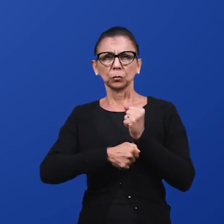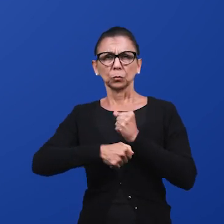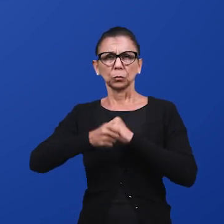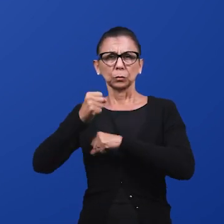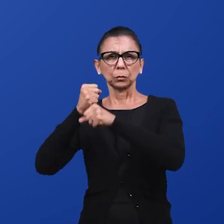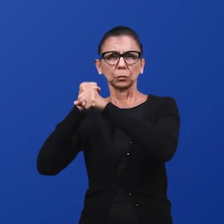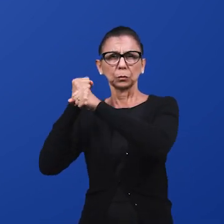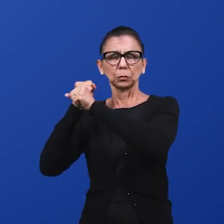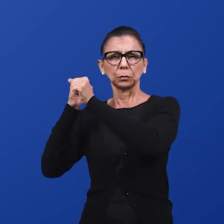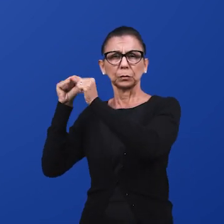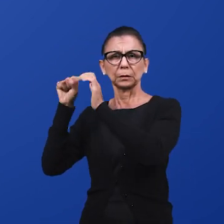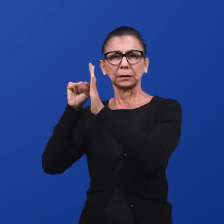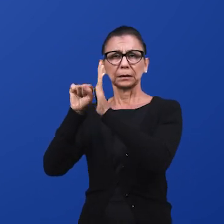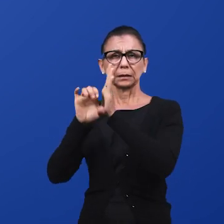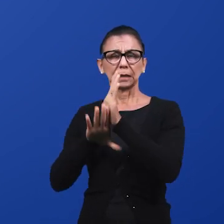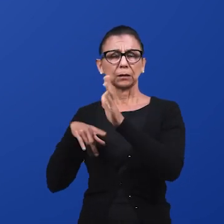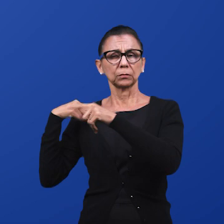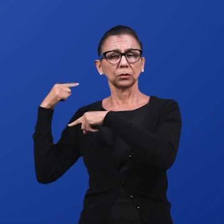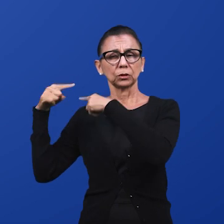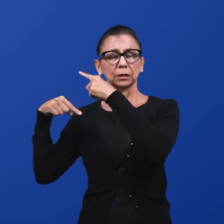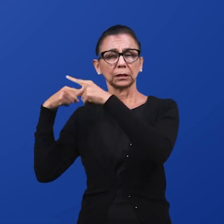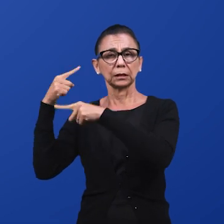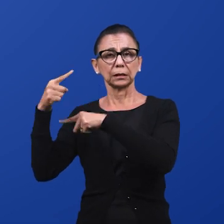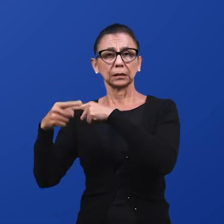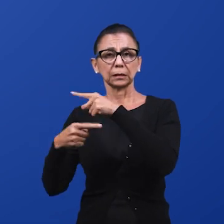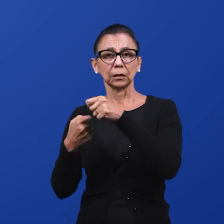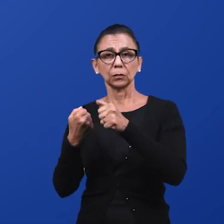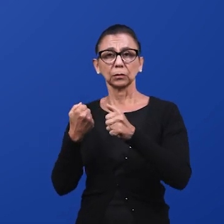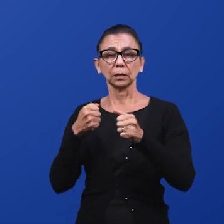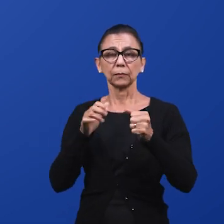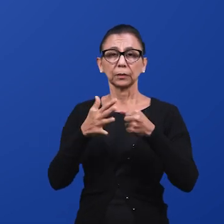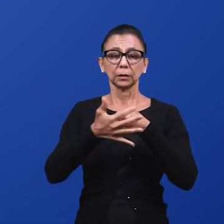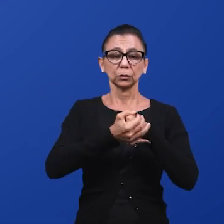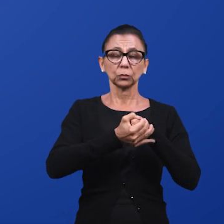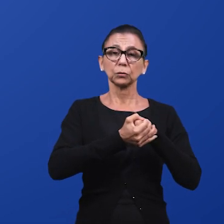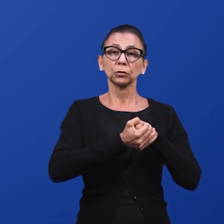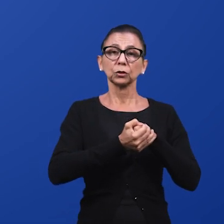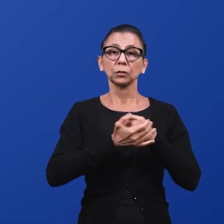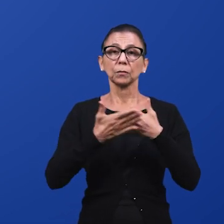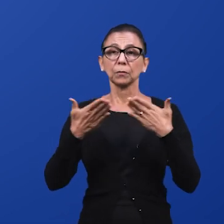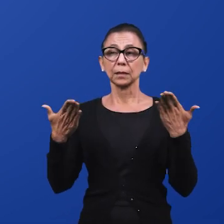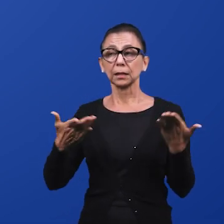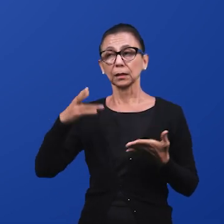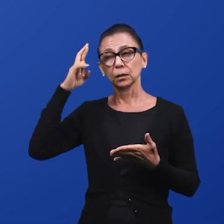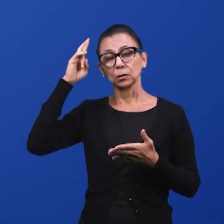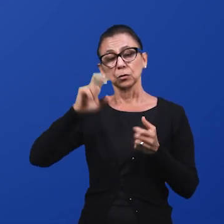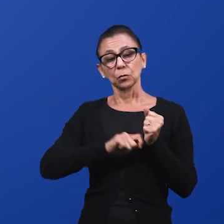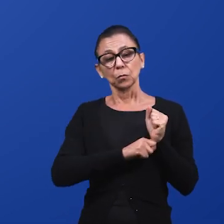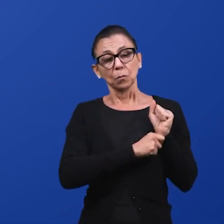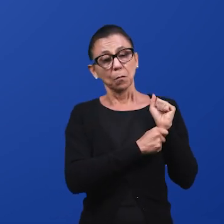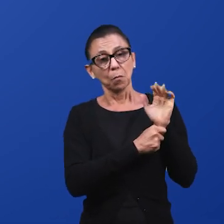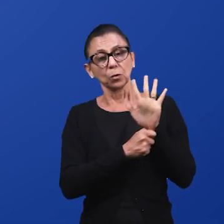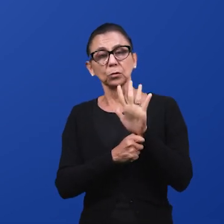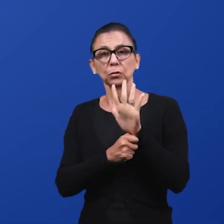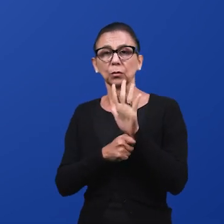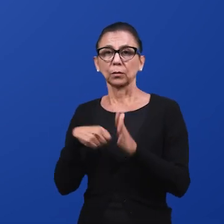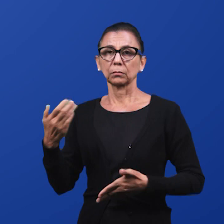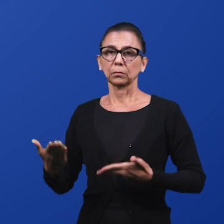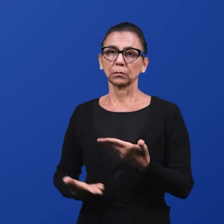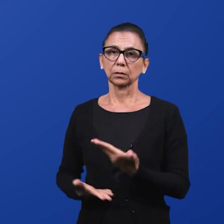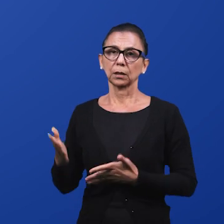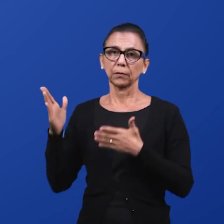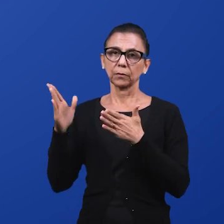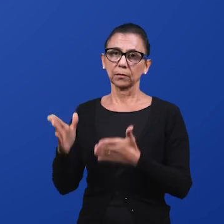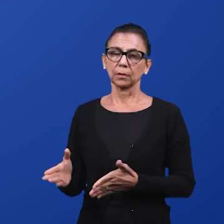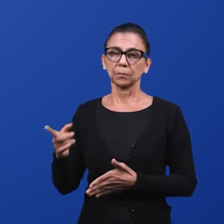os séculos e em todas as gerações e que agora foi manifesto aos seus santos, aos quais Deus quis fazer conhecer quais são